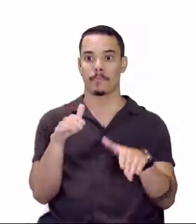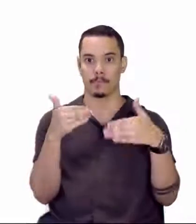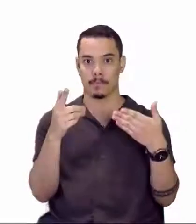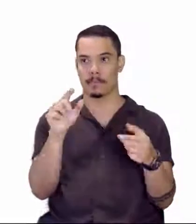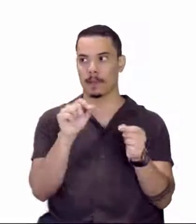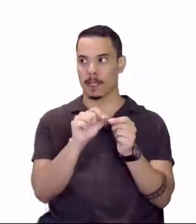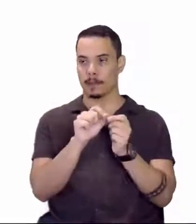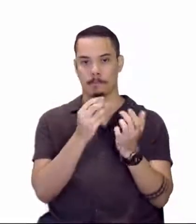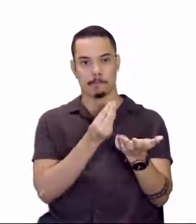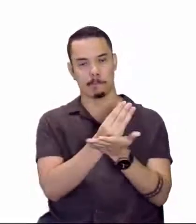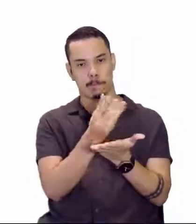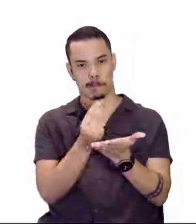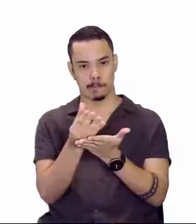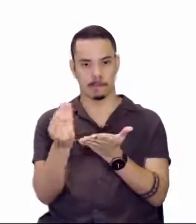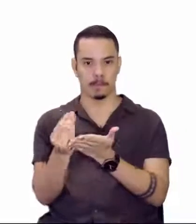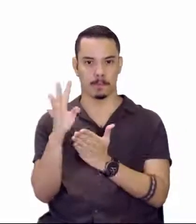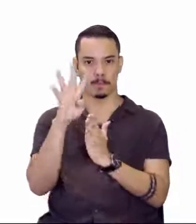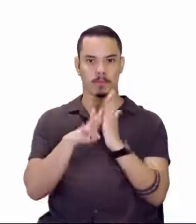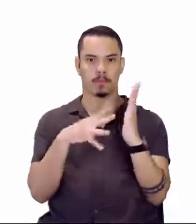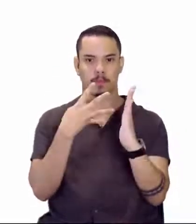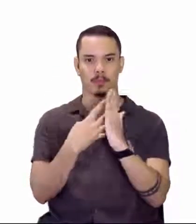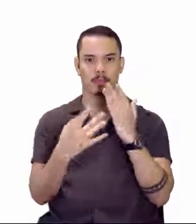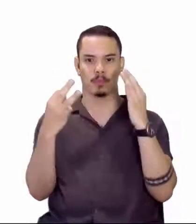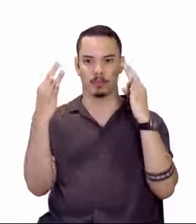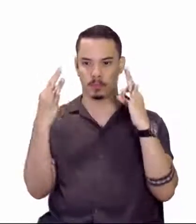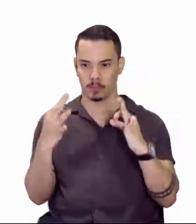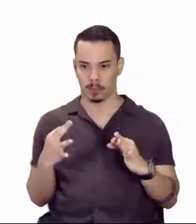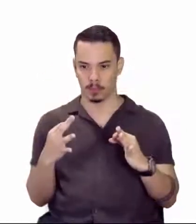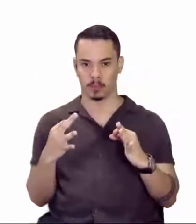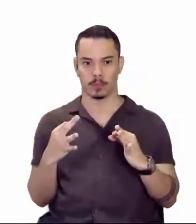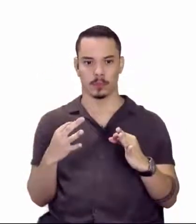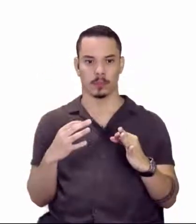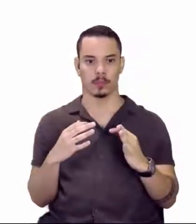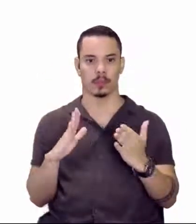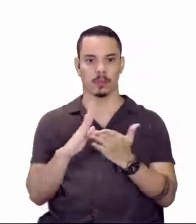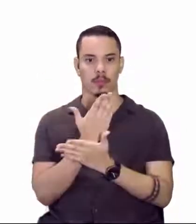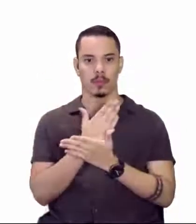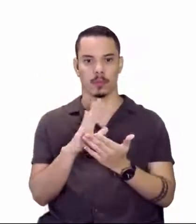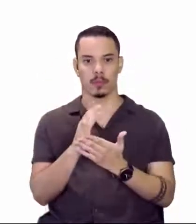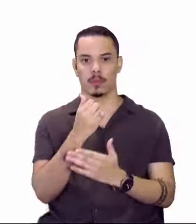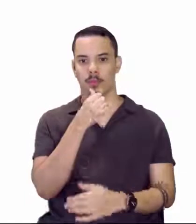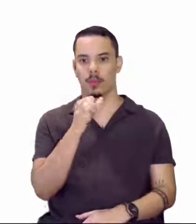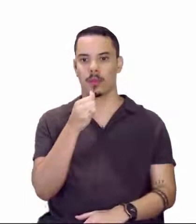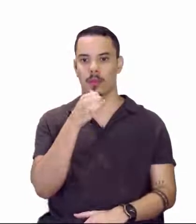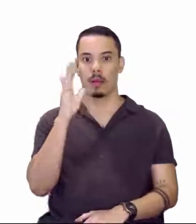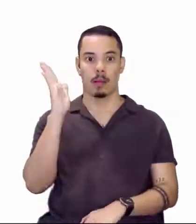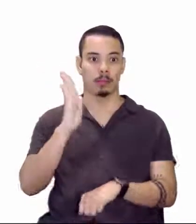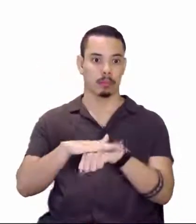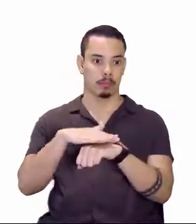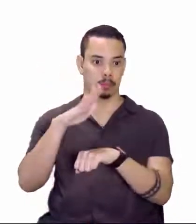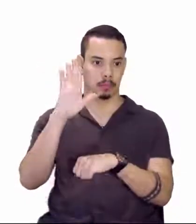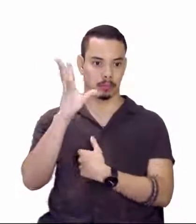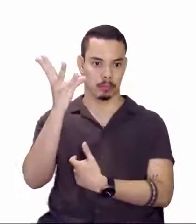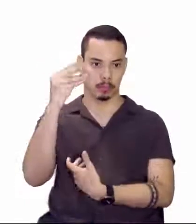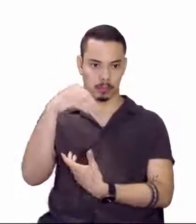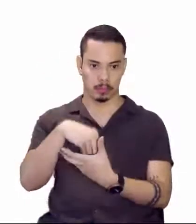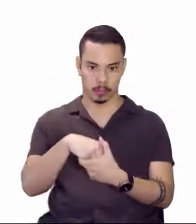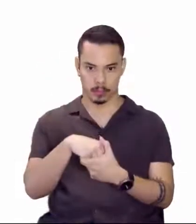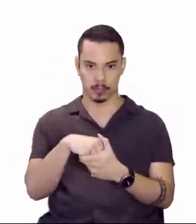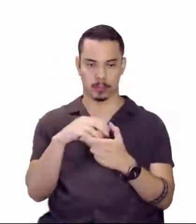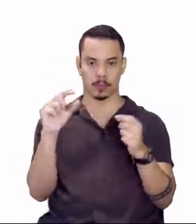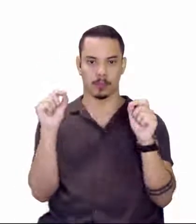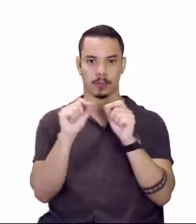a distribuição pelo diagrama de Linus-Pauling, os elétrons mais energéticos